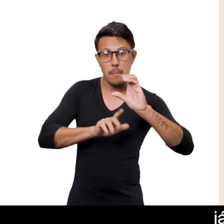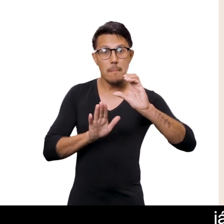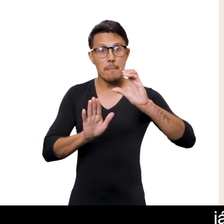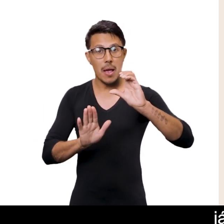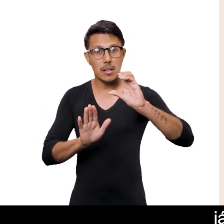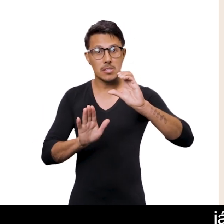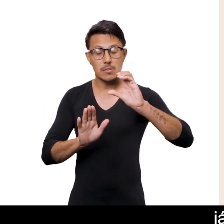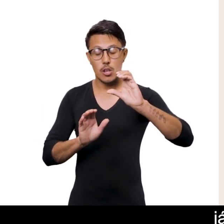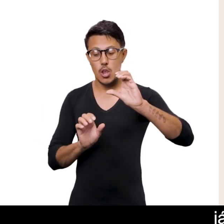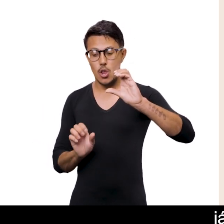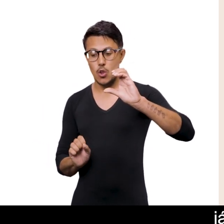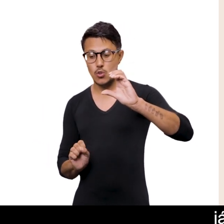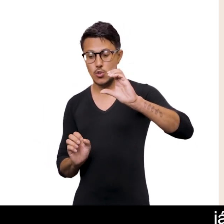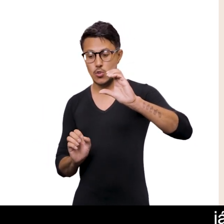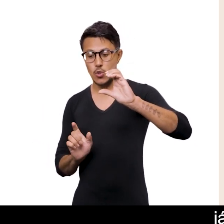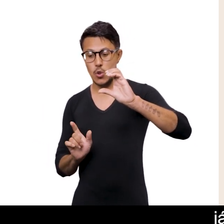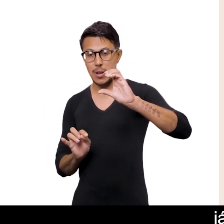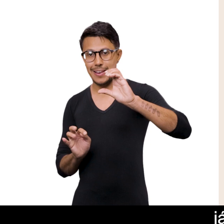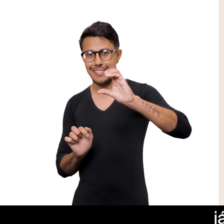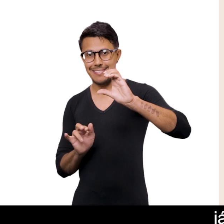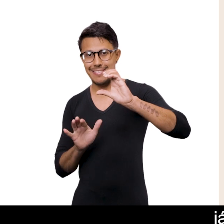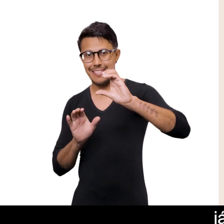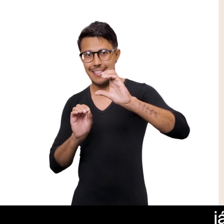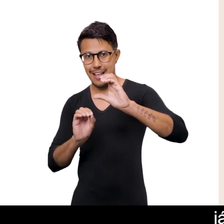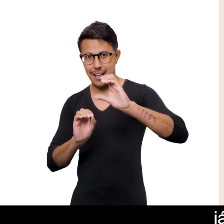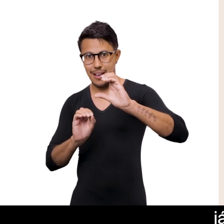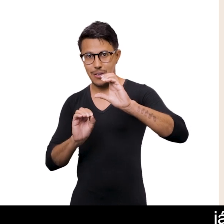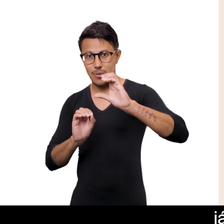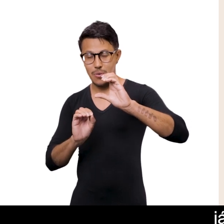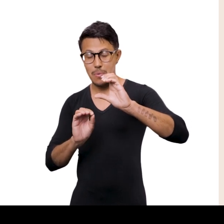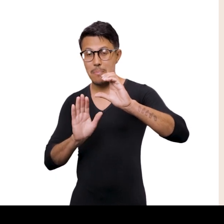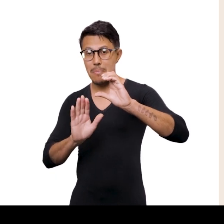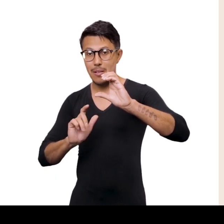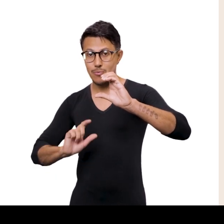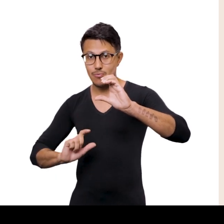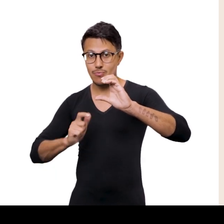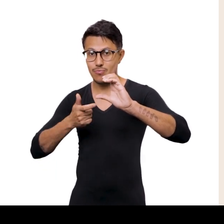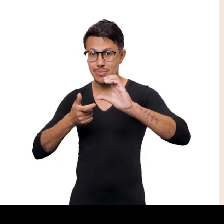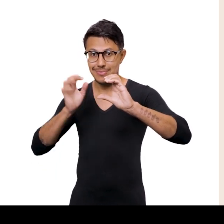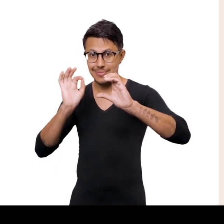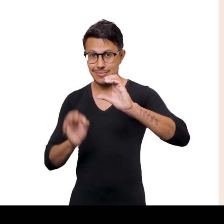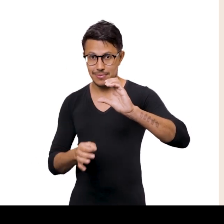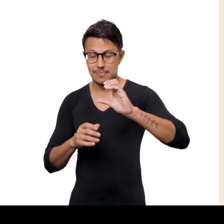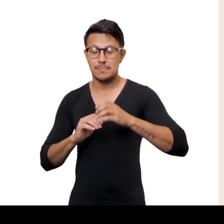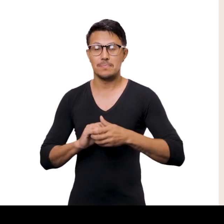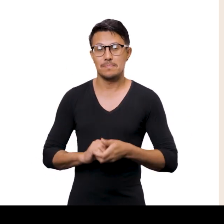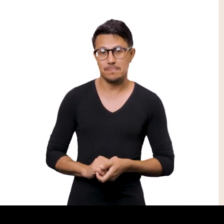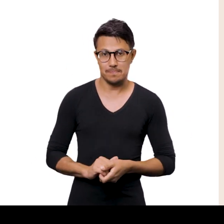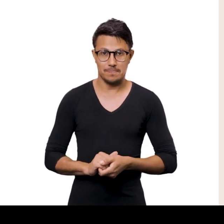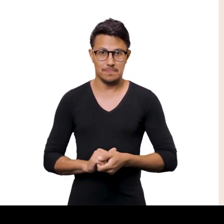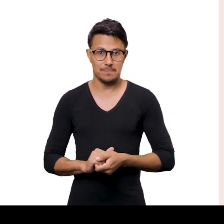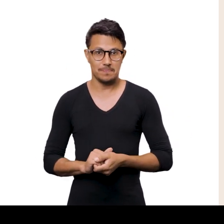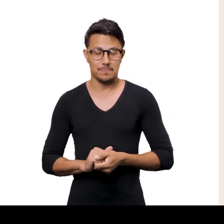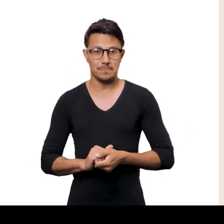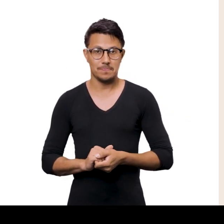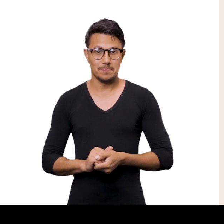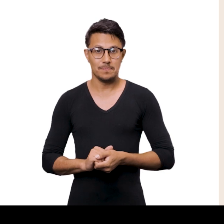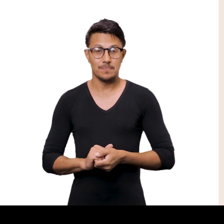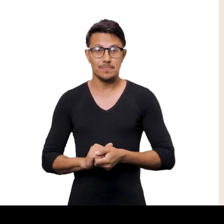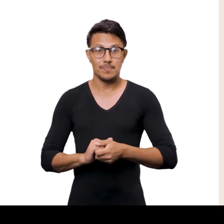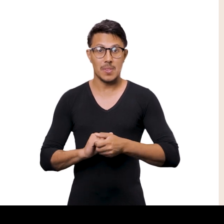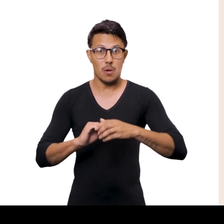palavra solitário, à direita, também de cima para baixo, mas desta vez vista de cabeça para